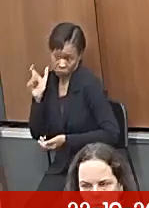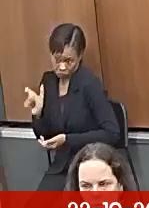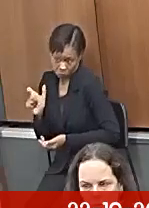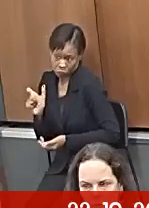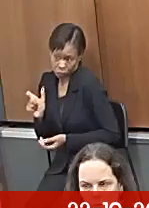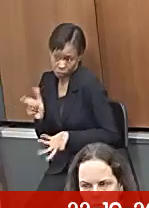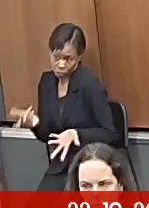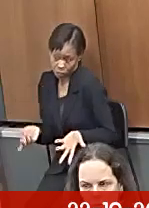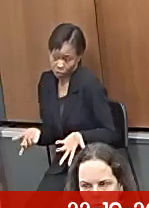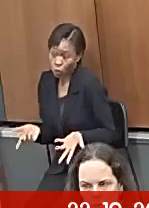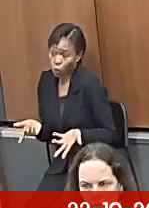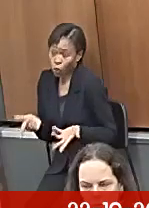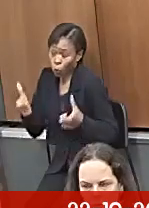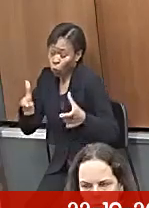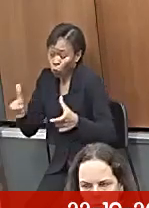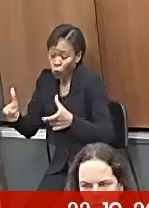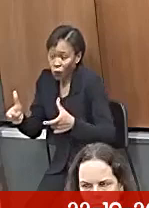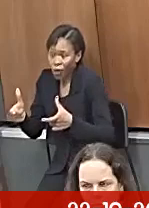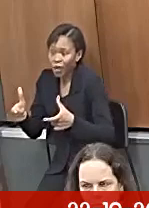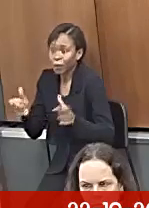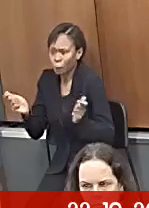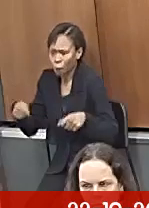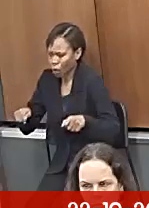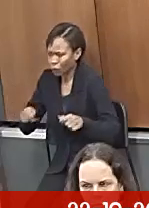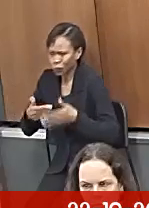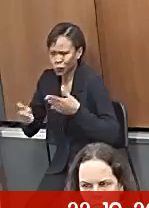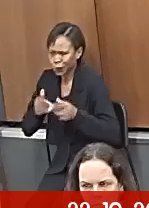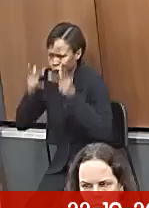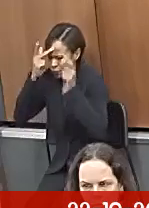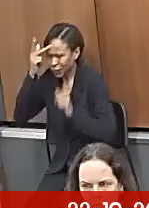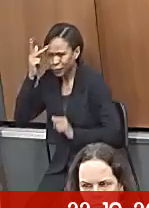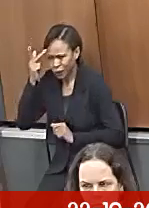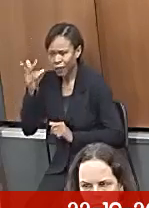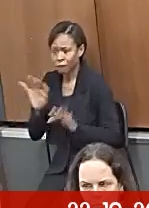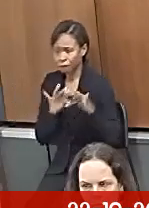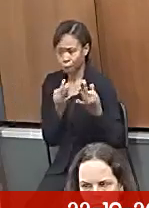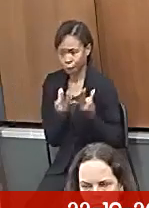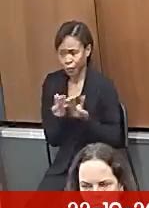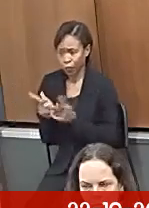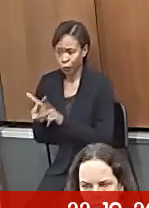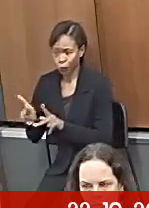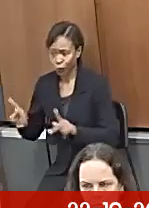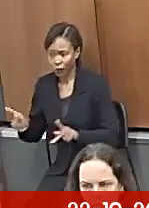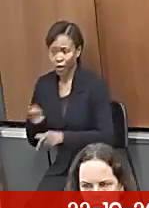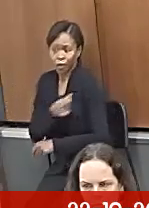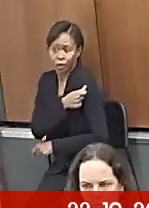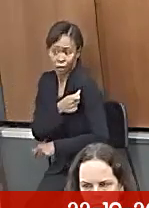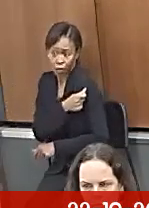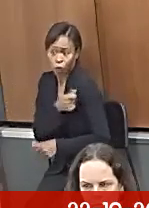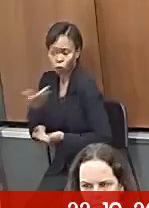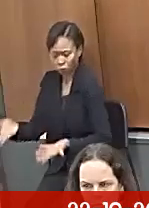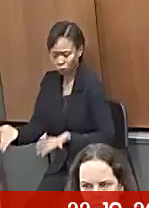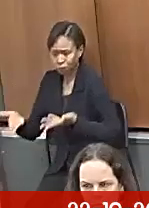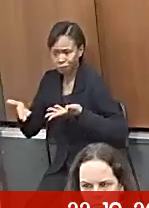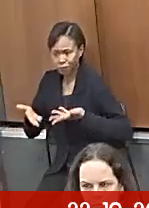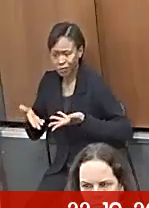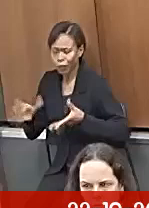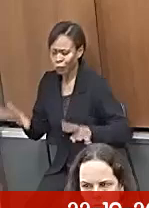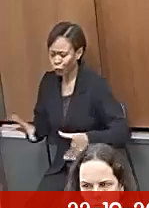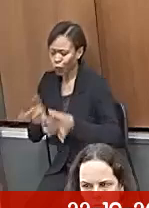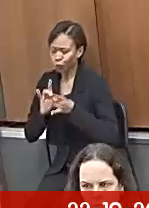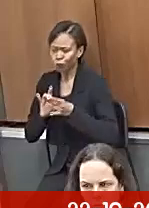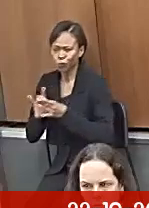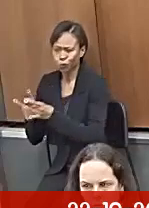um espaço voltado para todos. Famílias, professores e alunos são convidados a acolher juntos